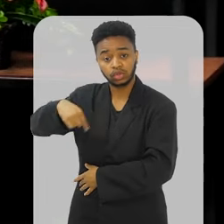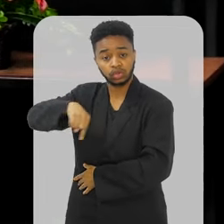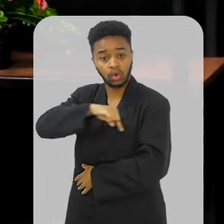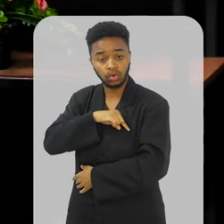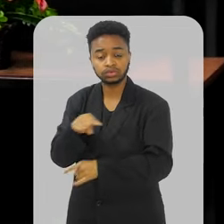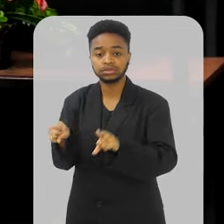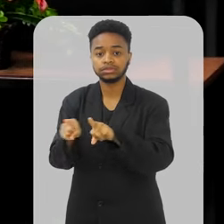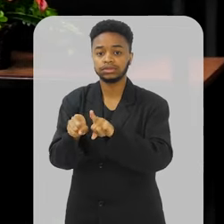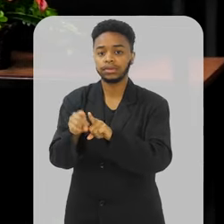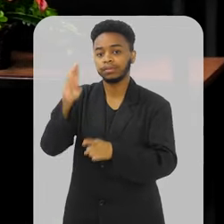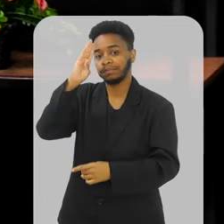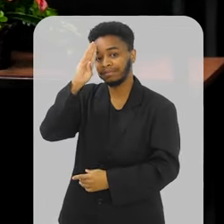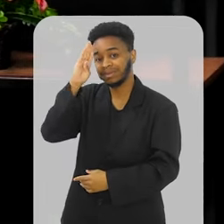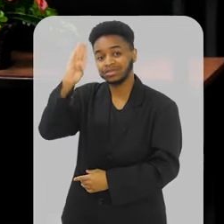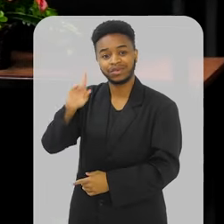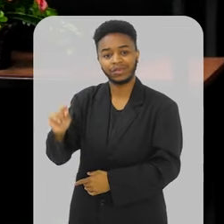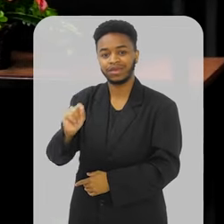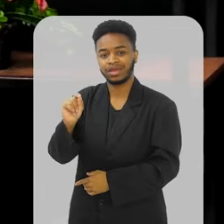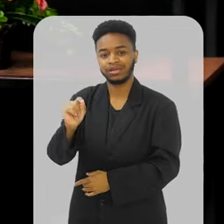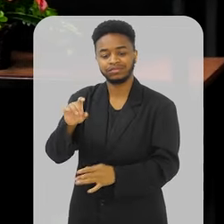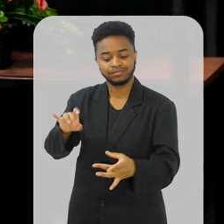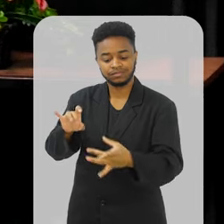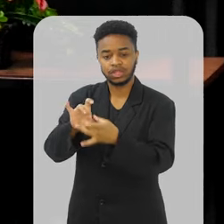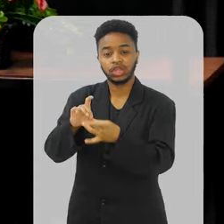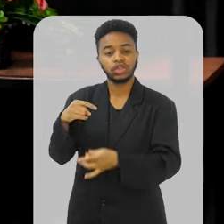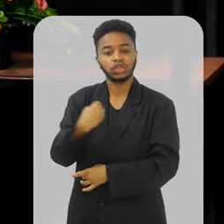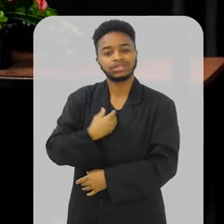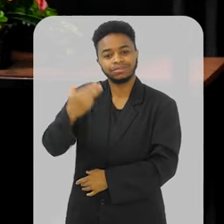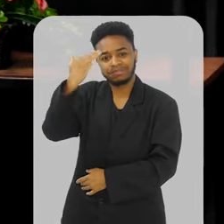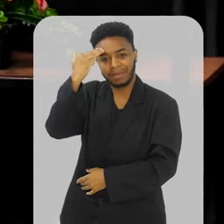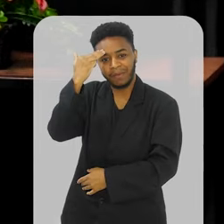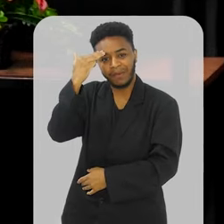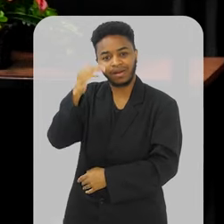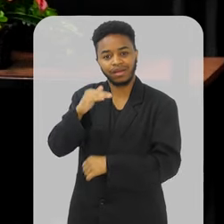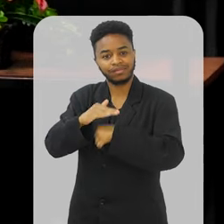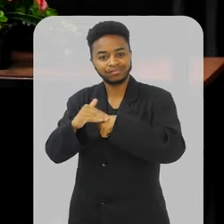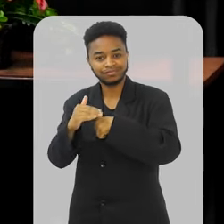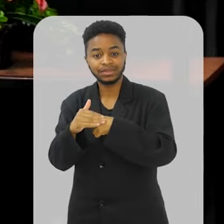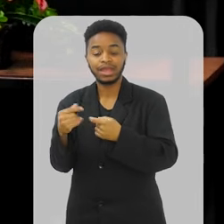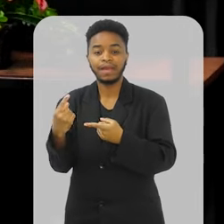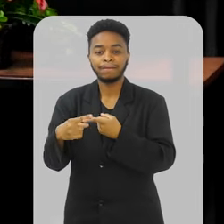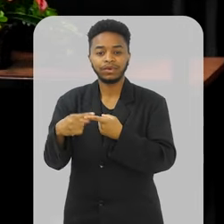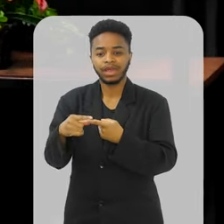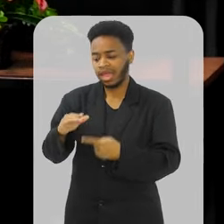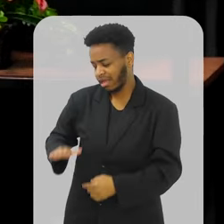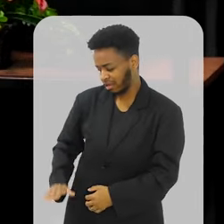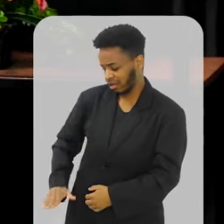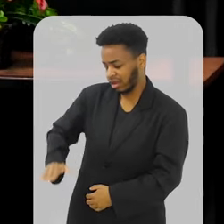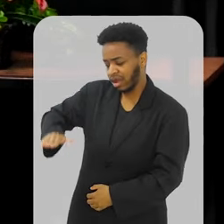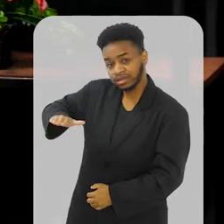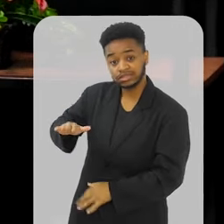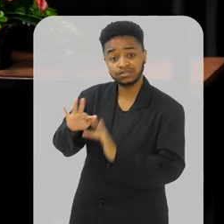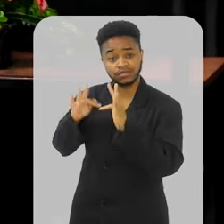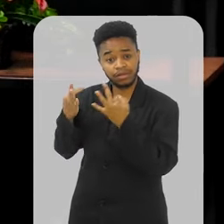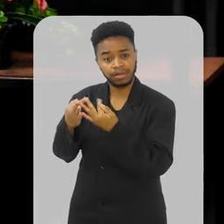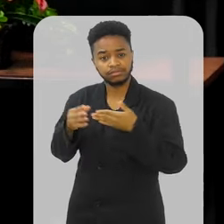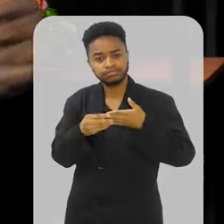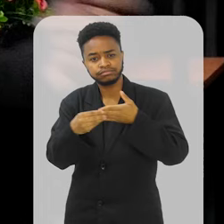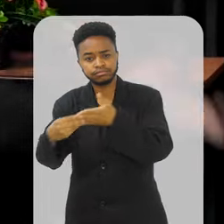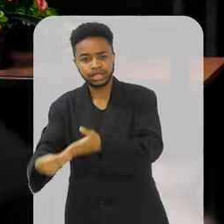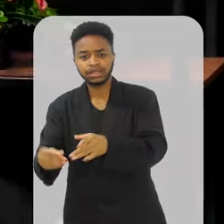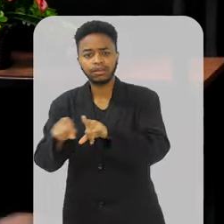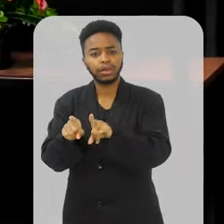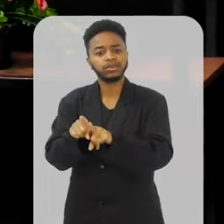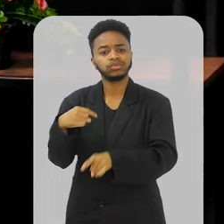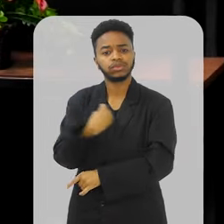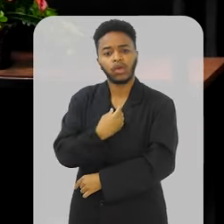nosso e sobretudo ele vem da nossa memória afetiva que já desde criança nossos pais nos conduziam a a gente